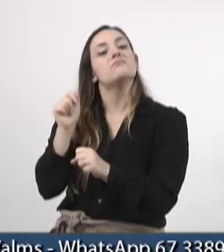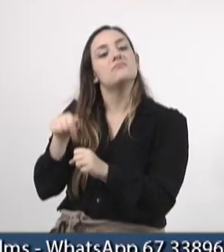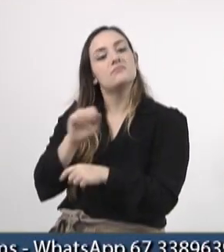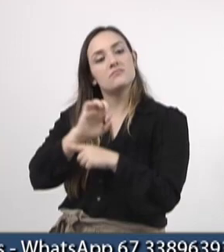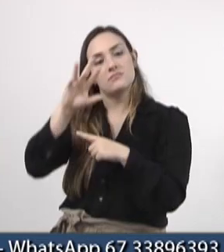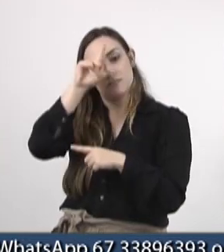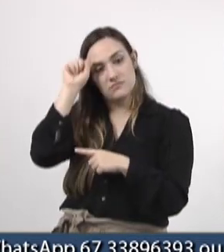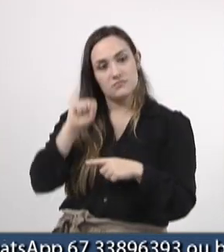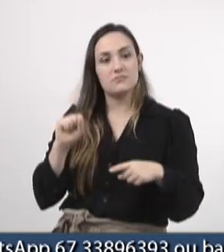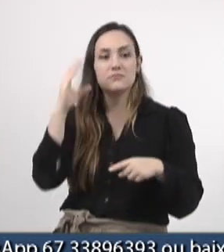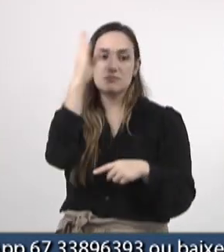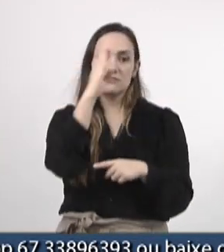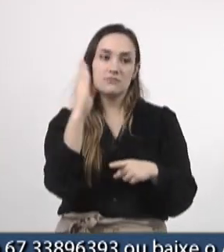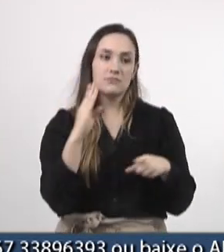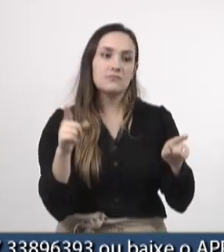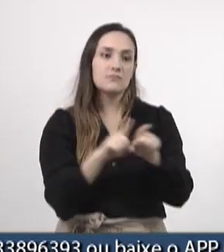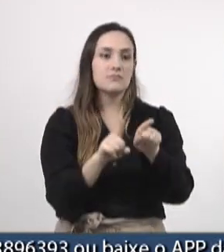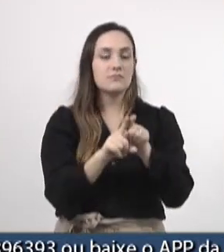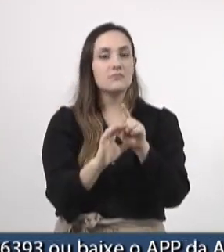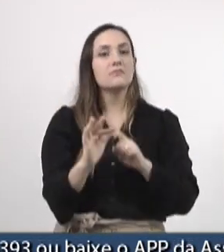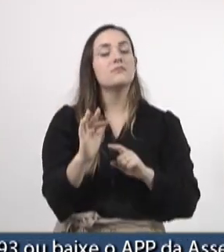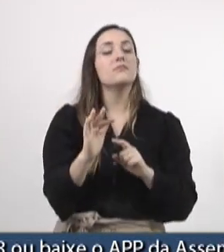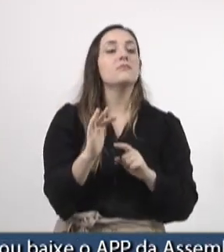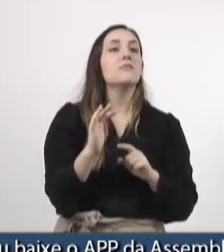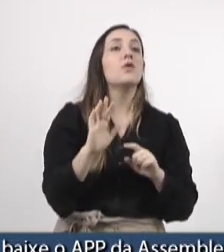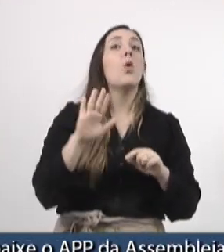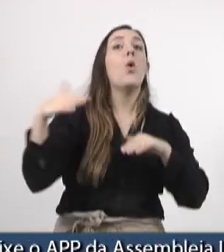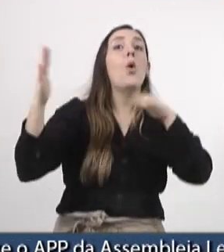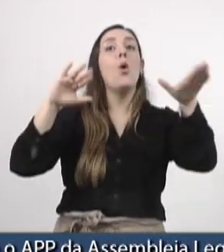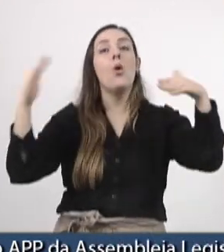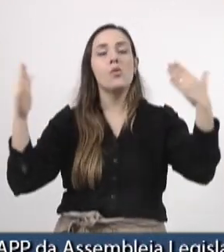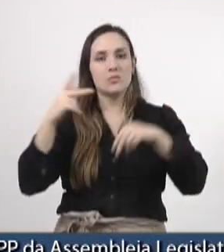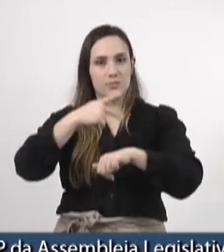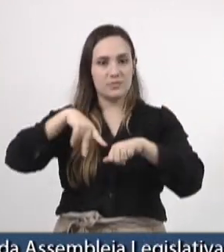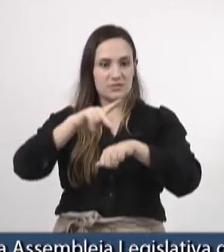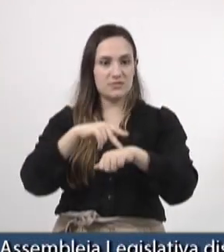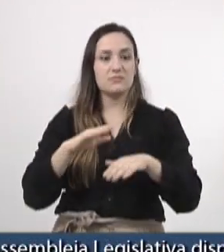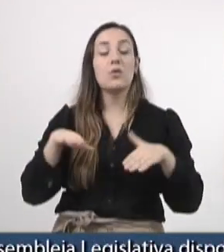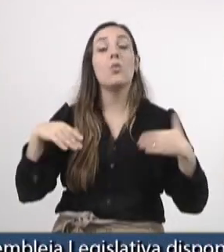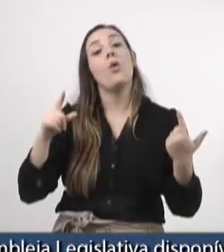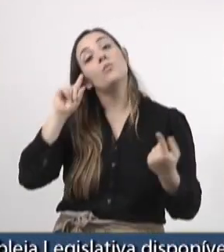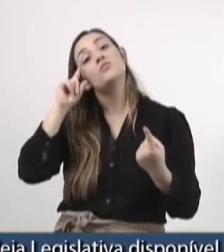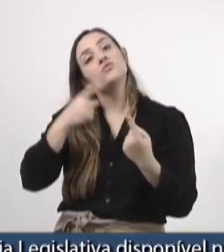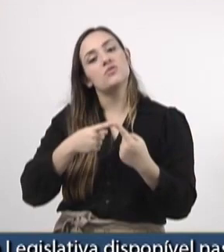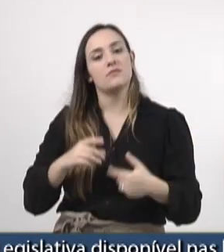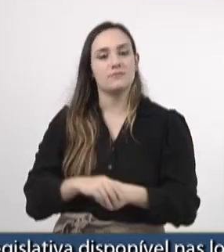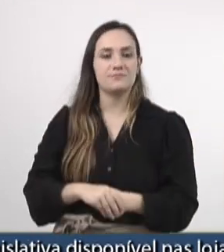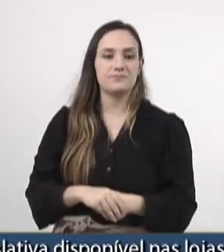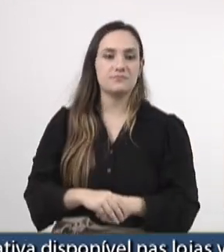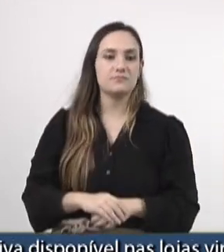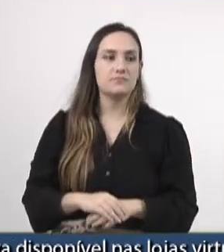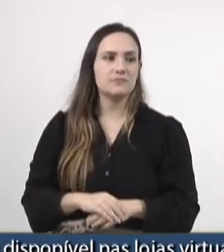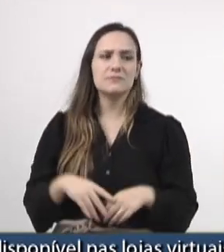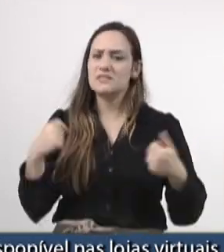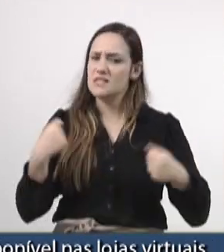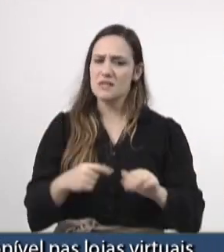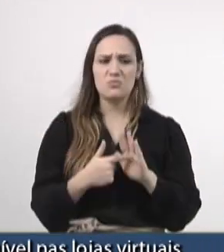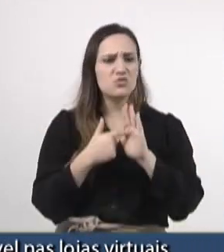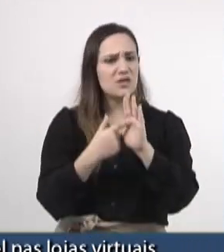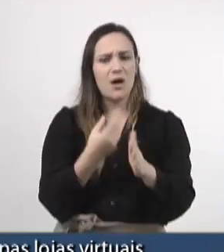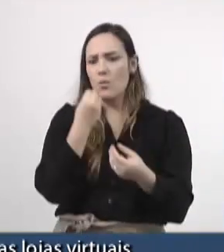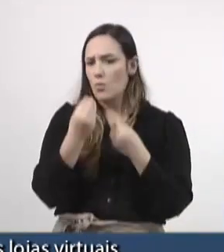Sul, no Brasil e também no exterior, tendo como missão colocar à disposição do mercado aquilo que se tem de melhor em